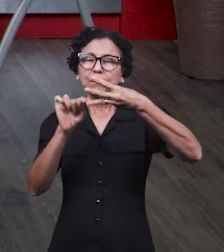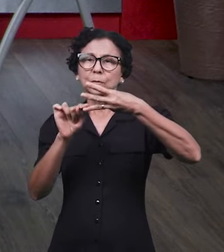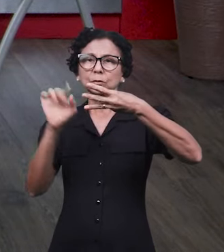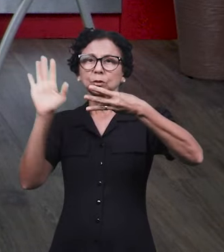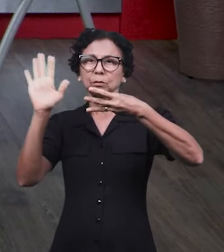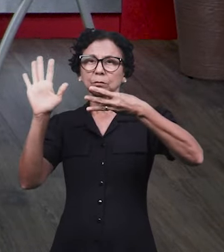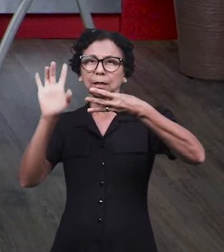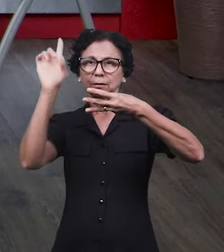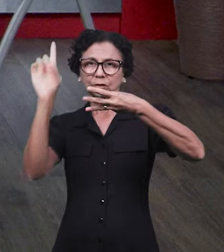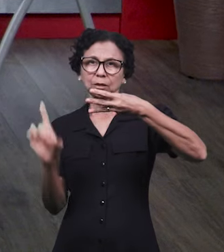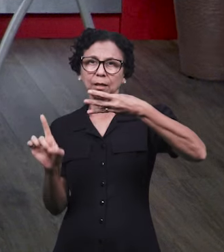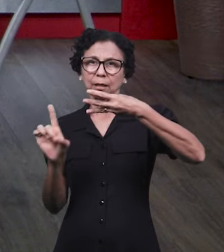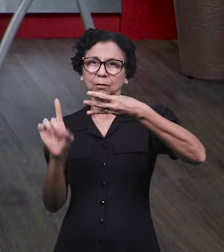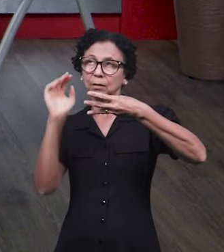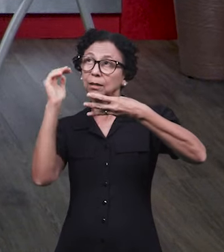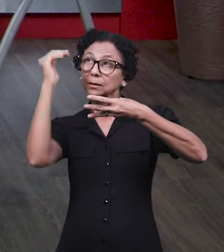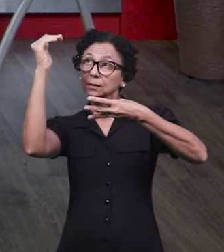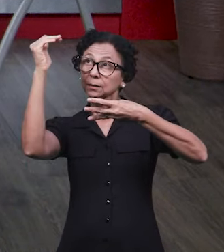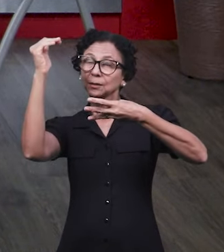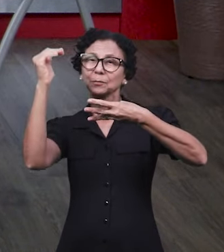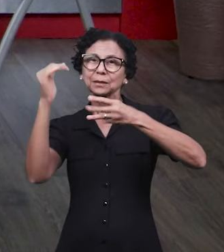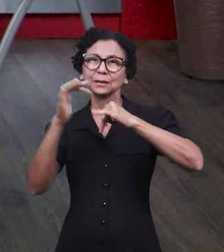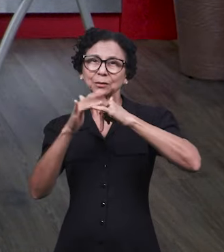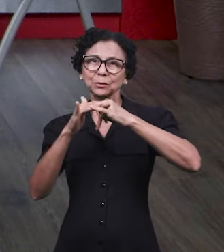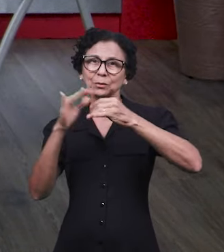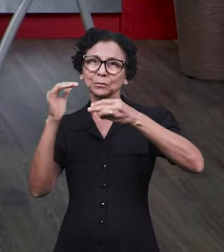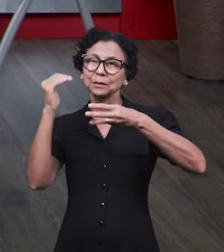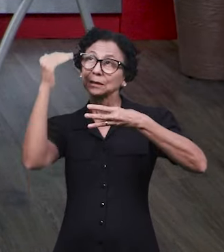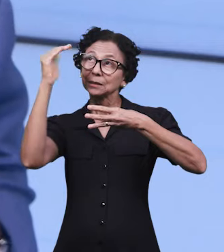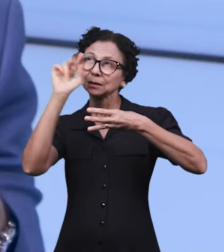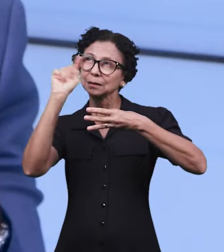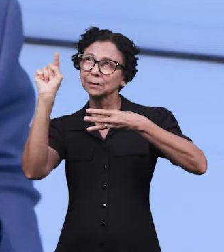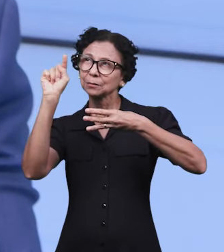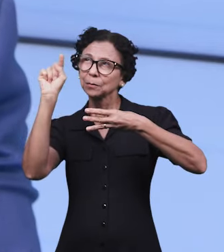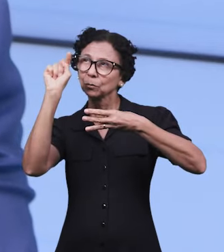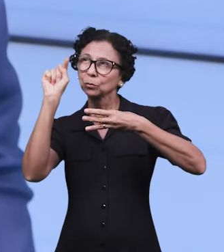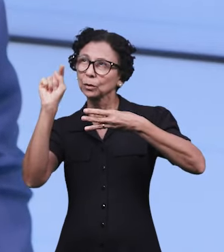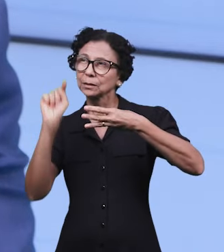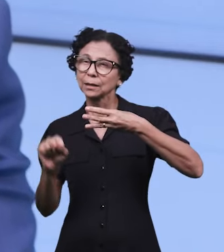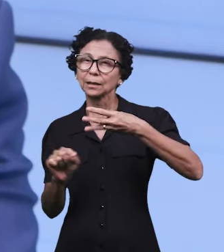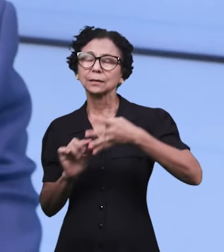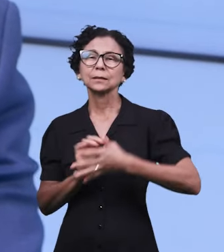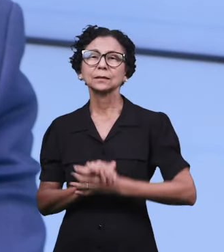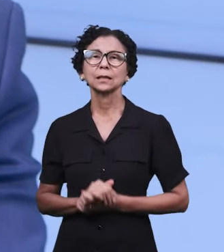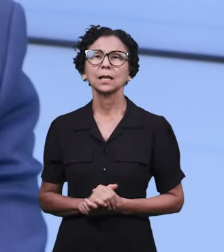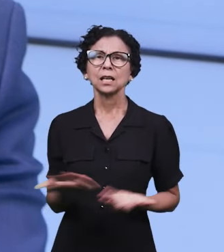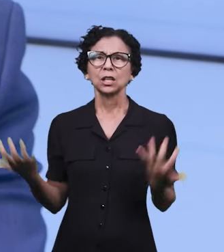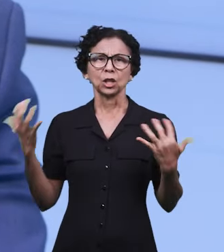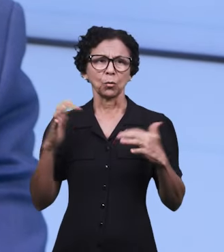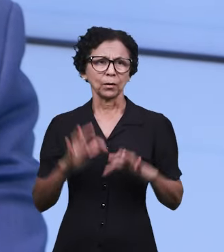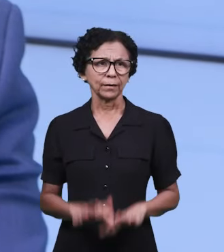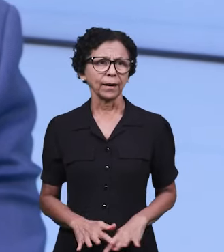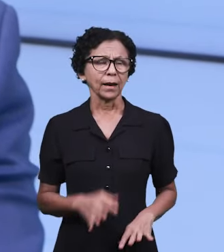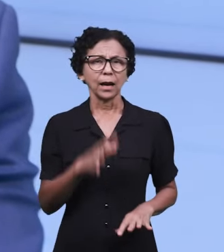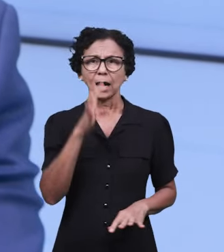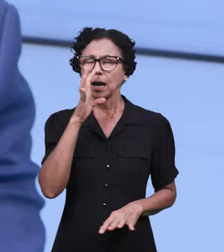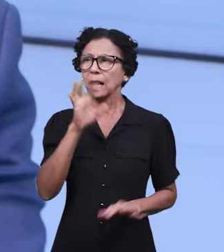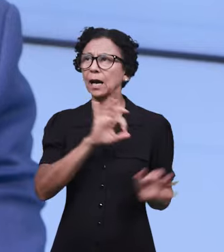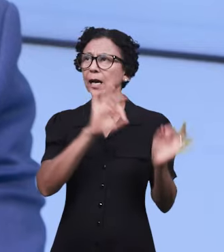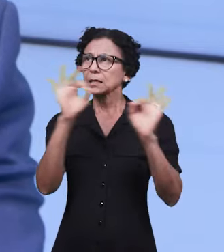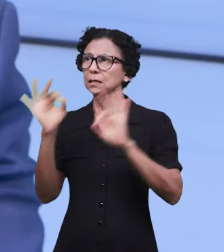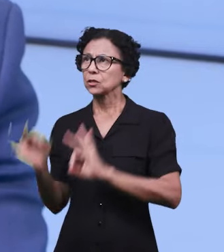fica ficam aparecendo conteúdo que você não quer assistir ou que você não quer que a sua família assista Então você fazendo desta forma o